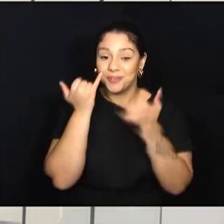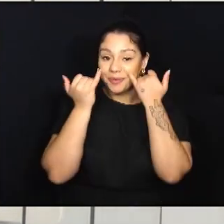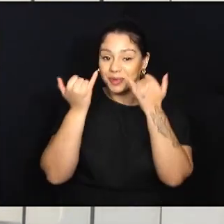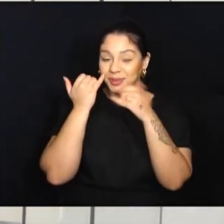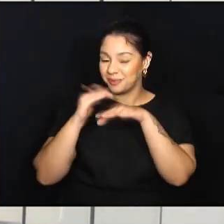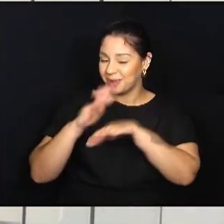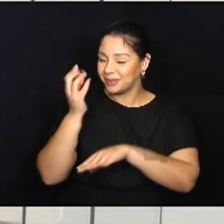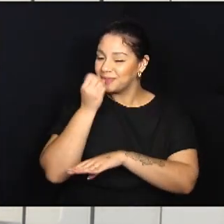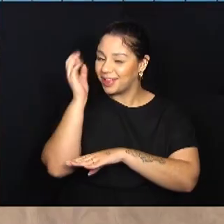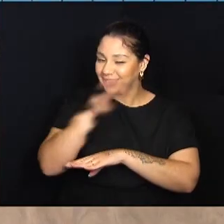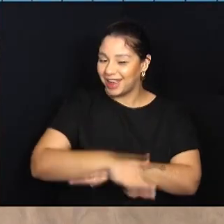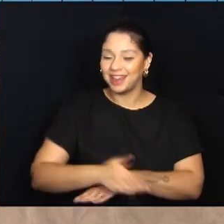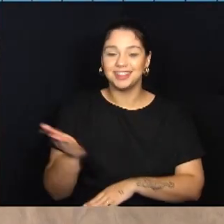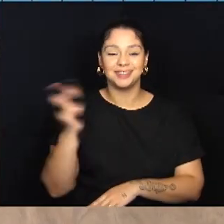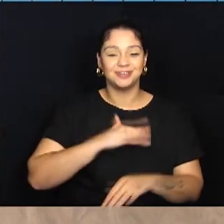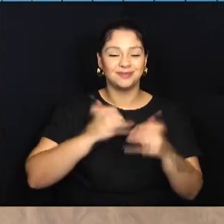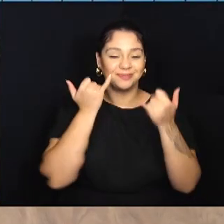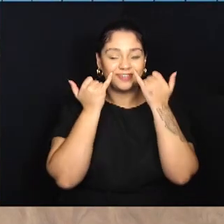boa tarde, André.